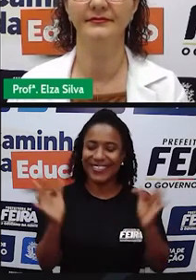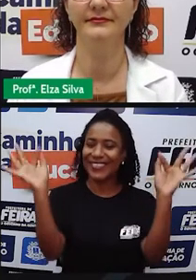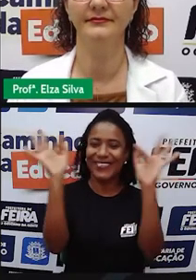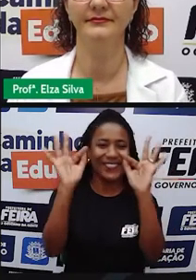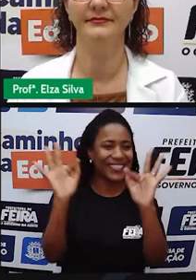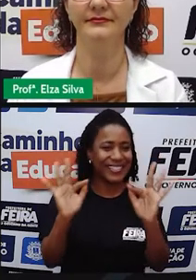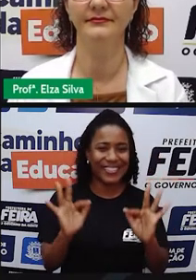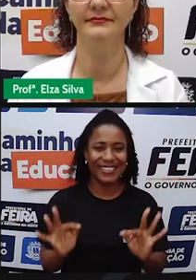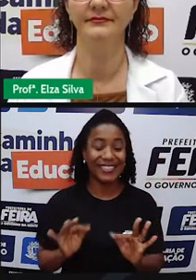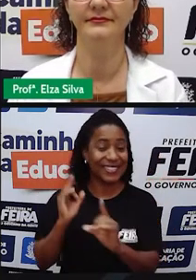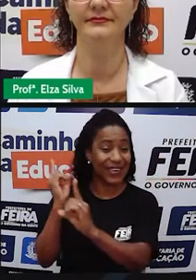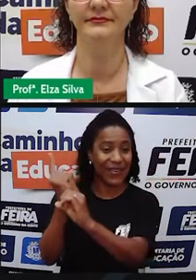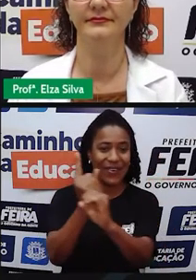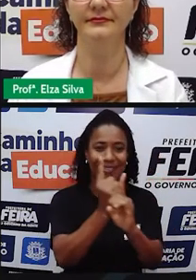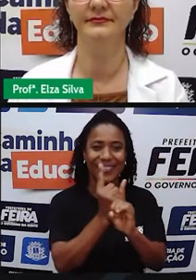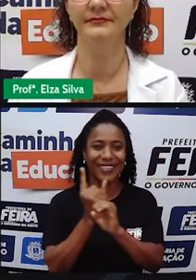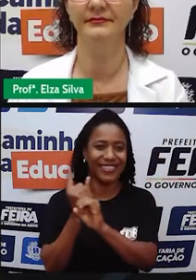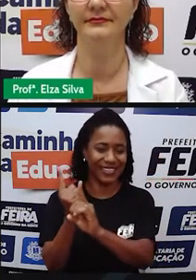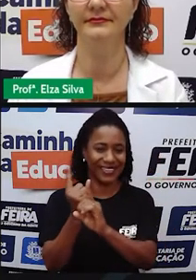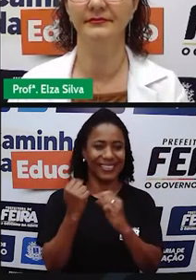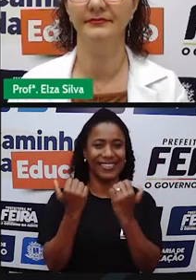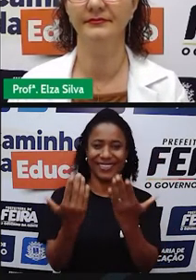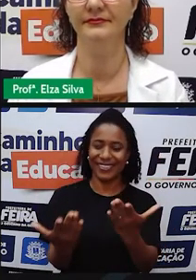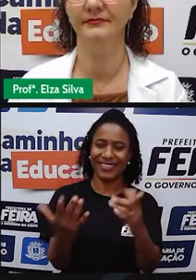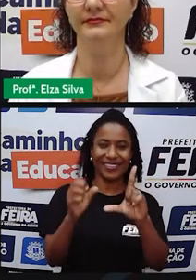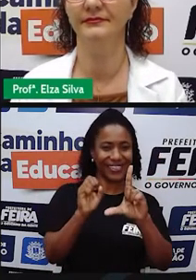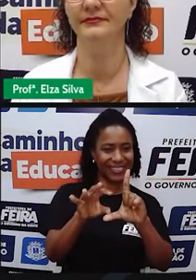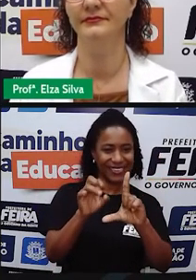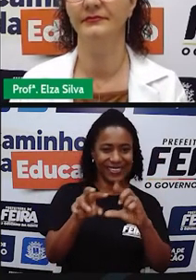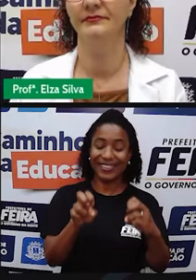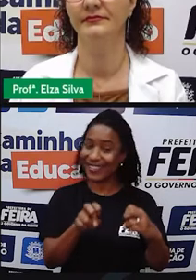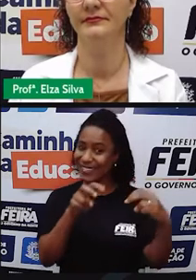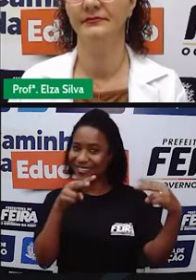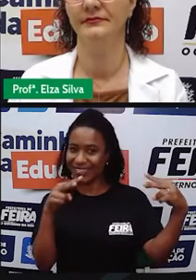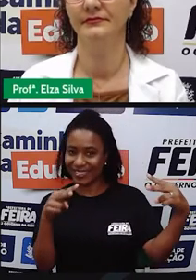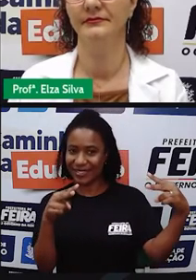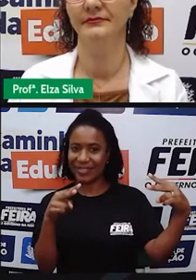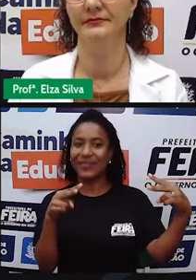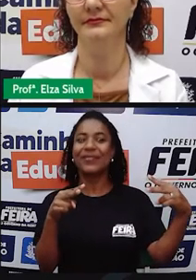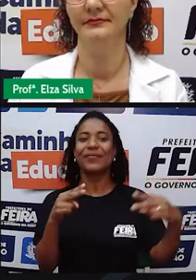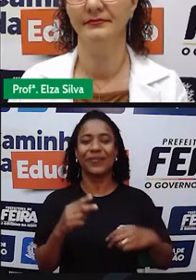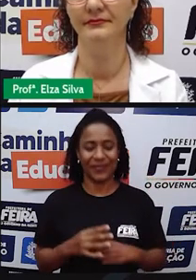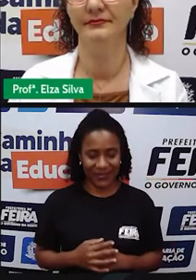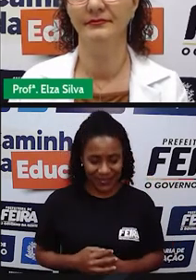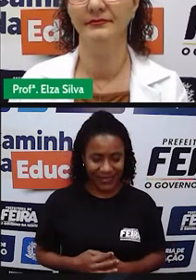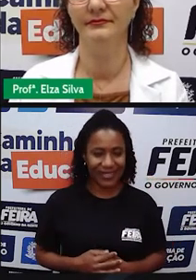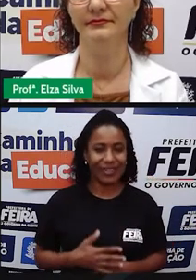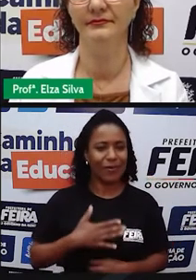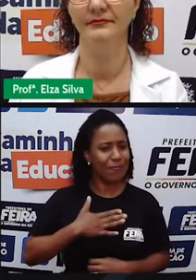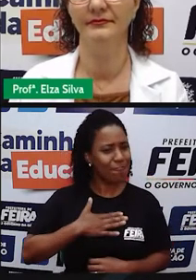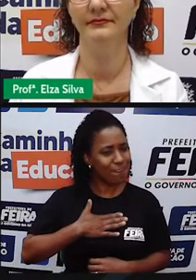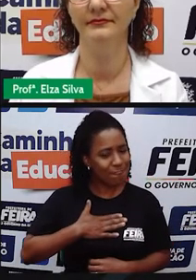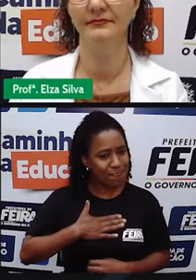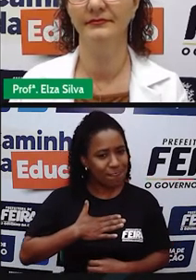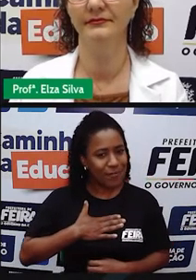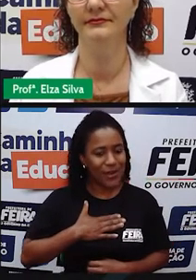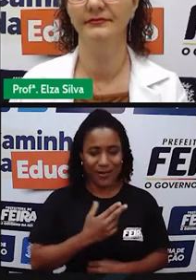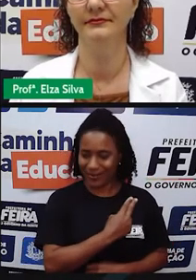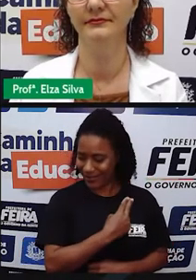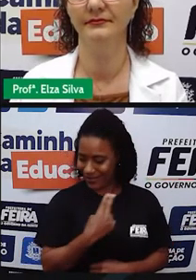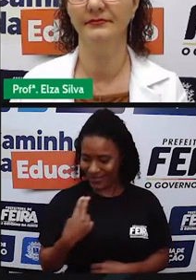muito feliz de estar aqui com vocês hoje. I'm Andrea Castiglione. I'm an English